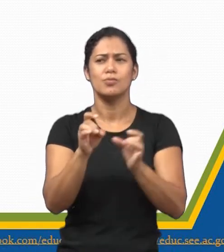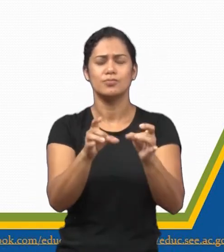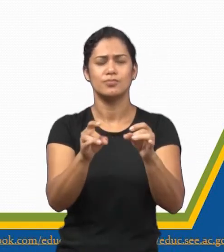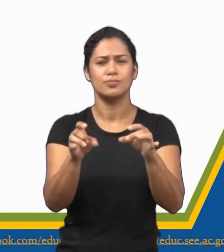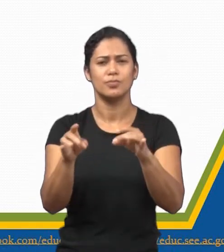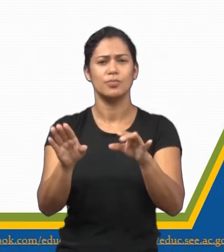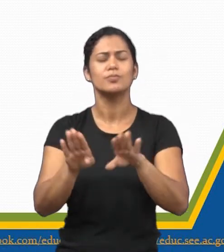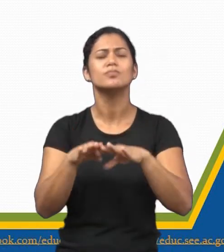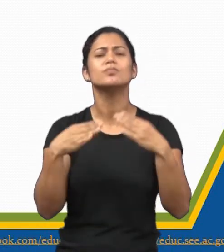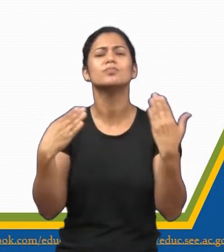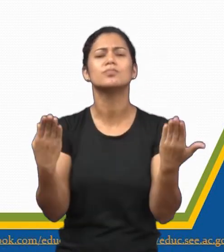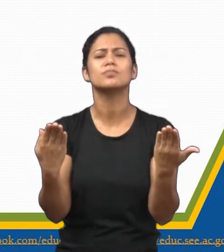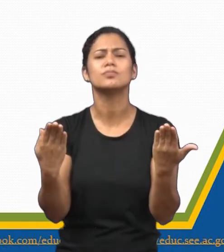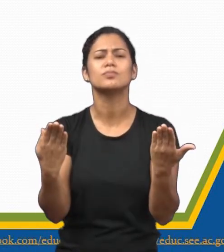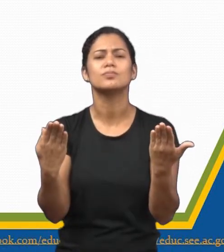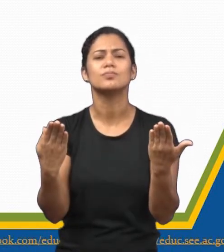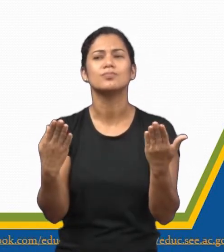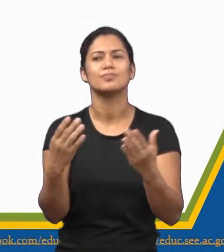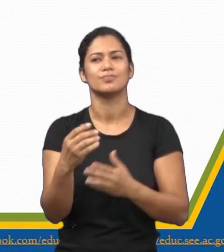As